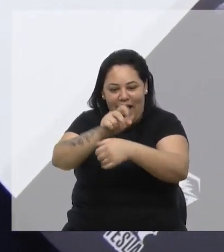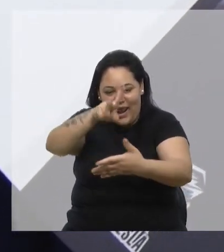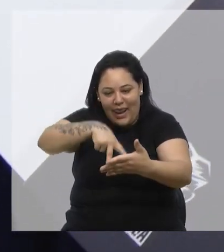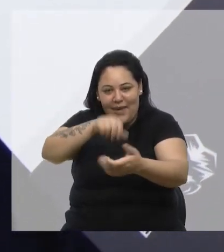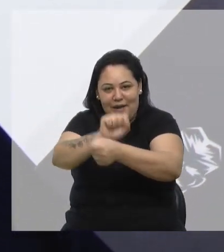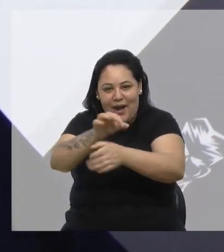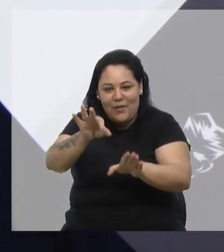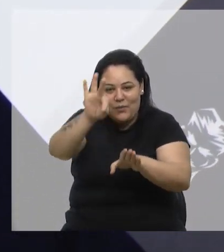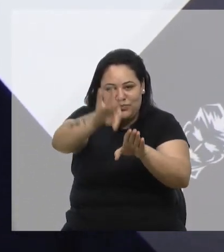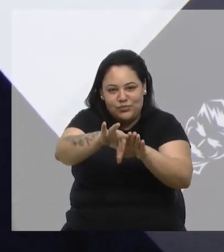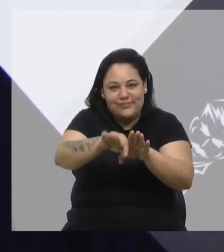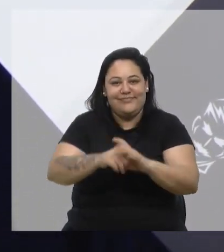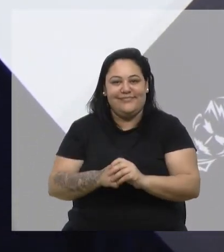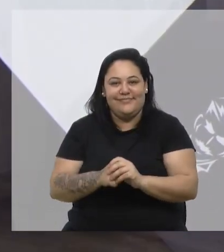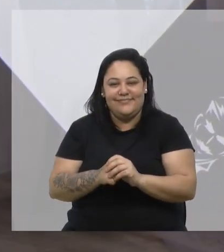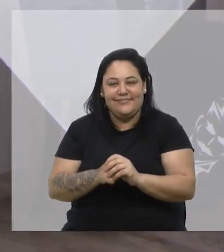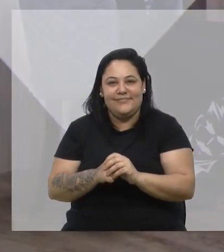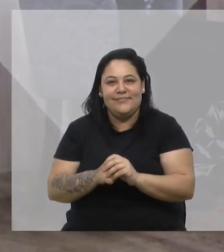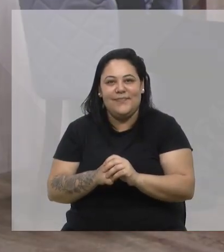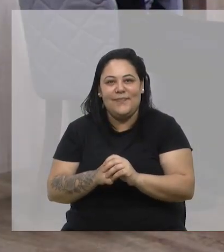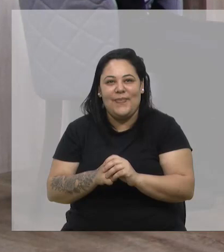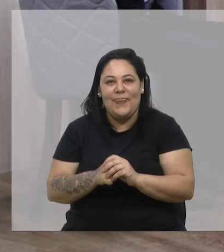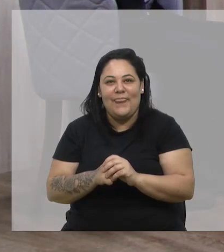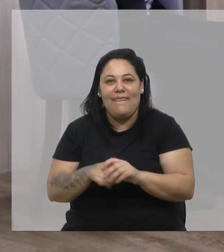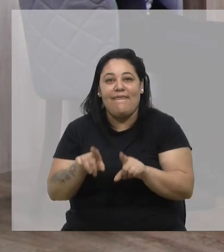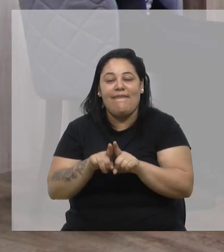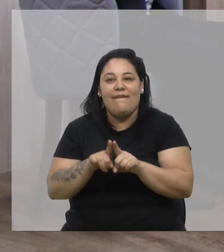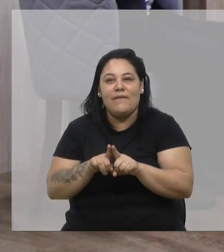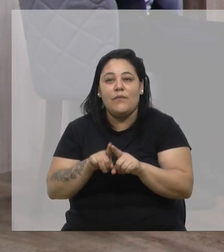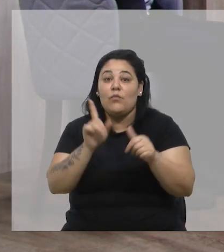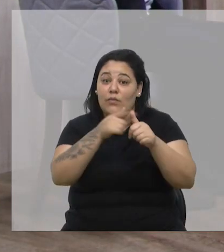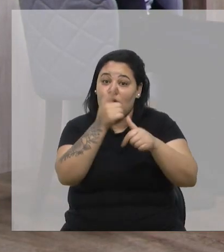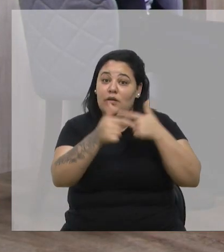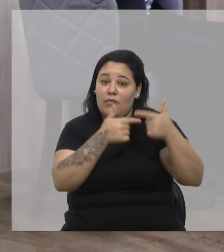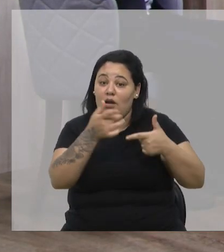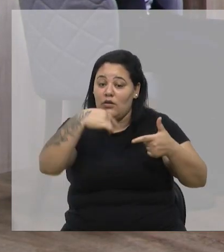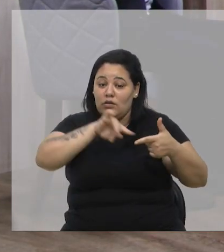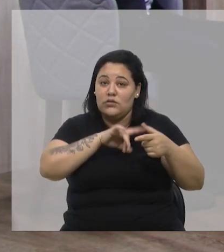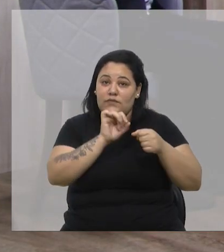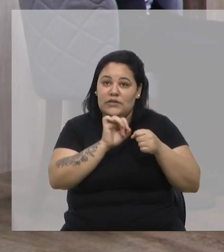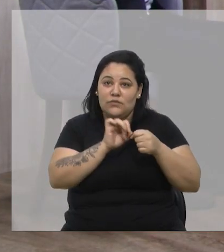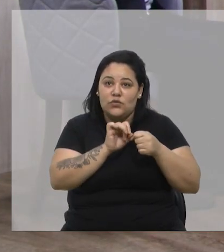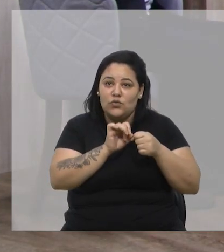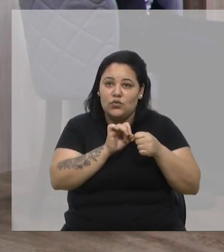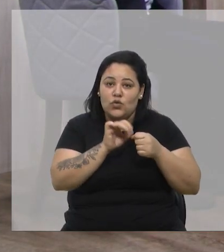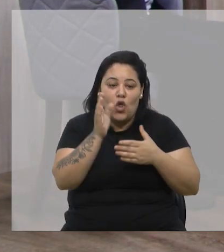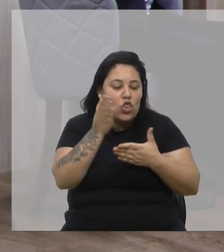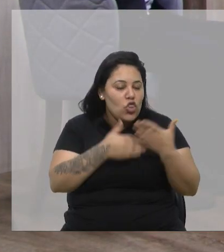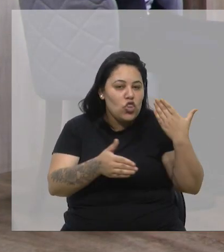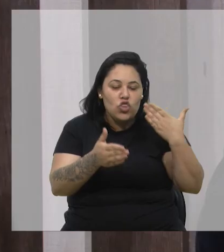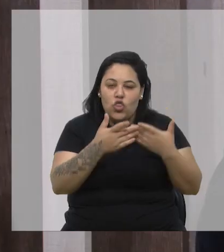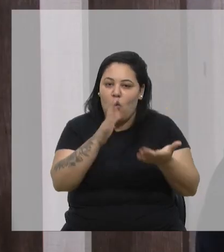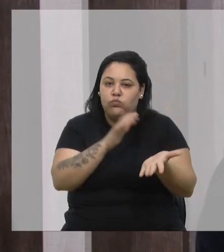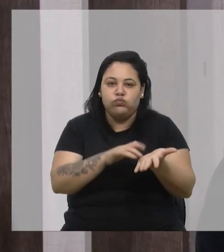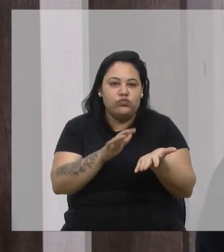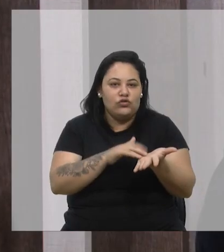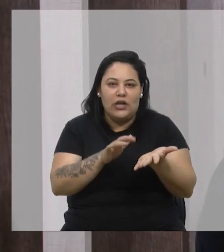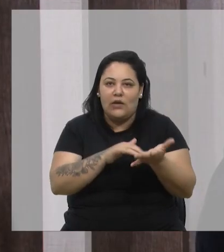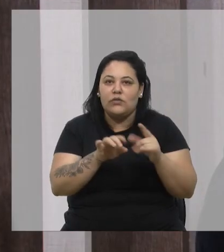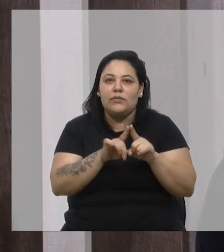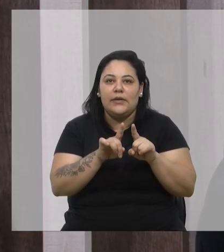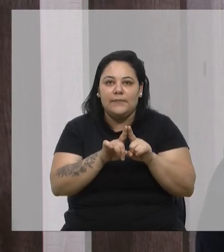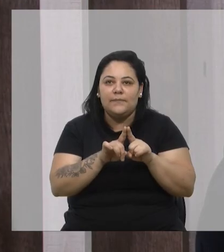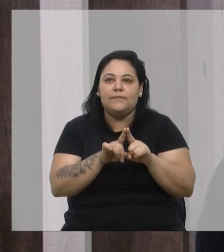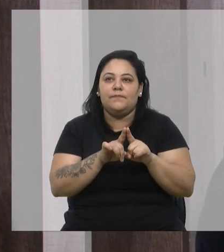que chique isso aqui, tia. Faz parte da identidade. Sim. Eu não tinha percebido. E esse foi o primeiro trabalho que nós fizemos totalmente digital,